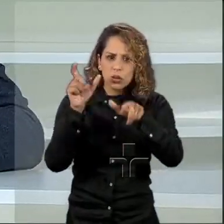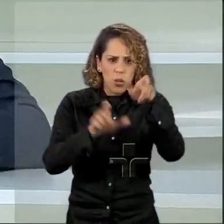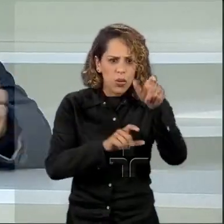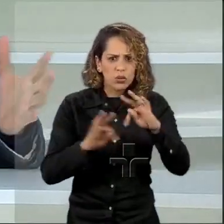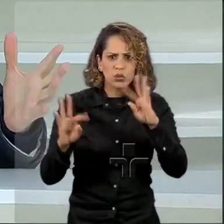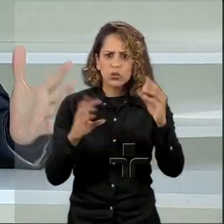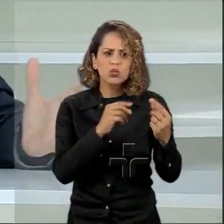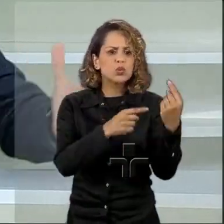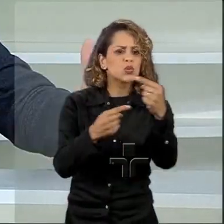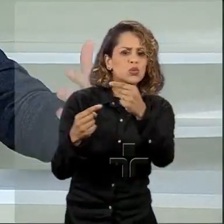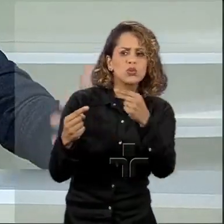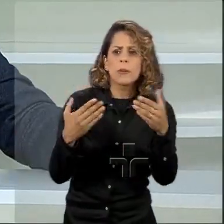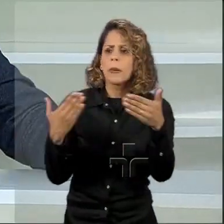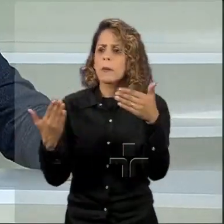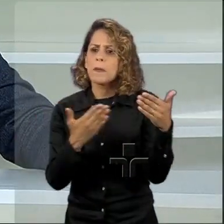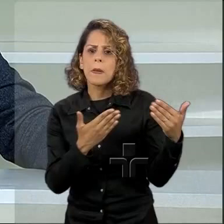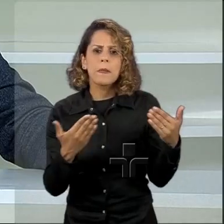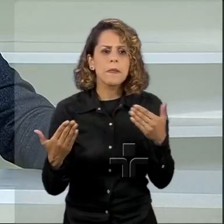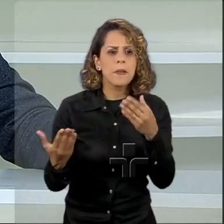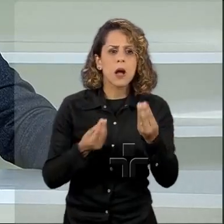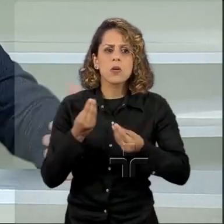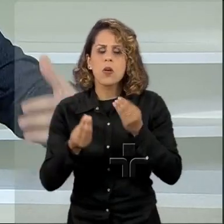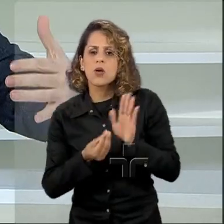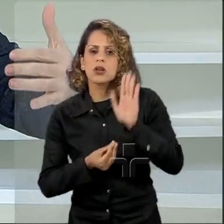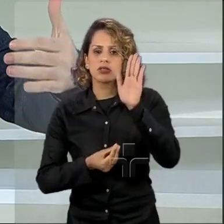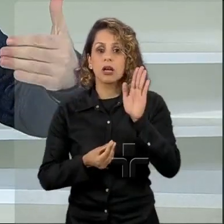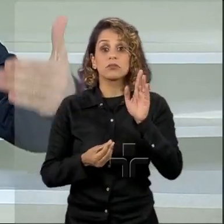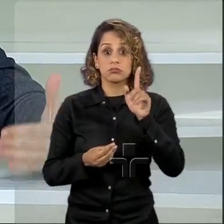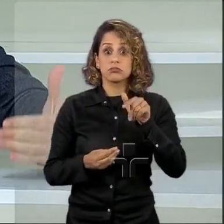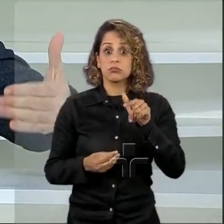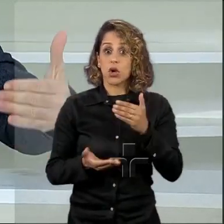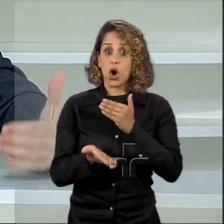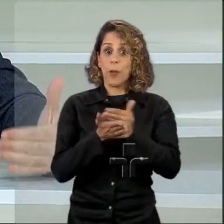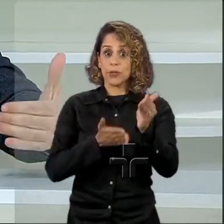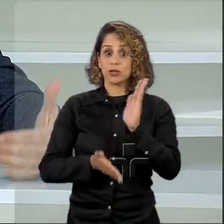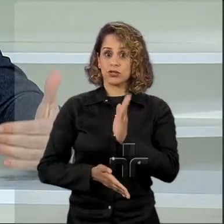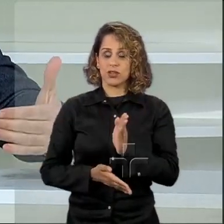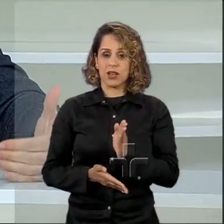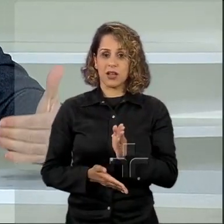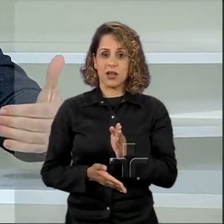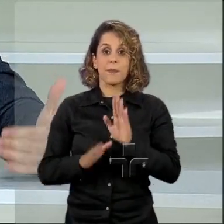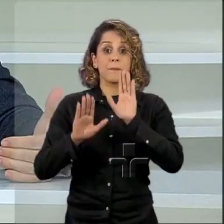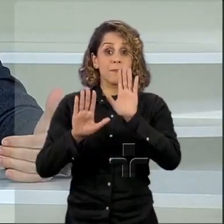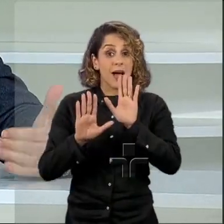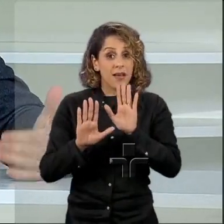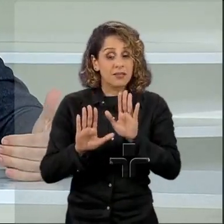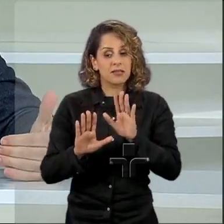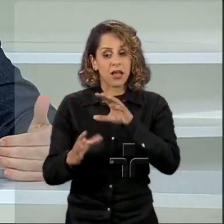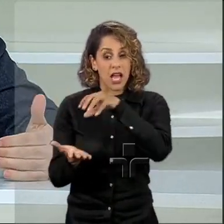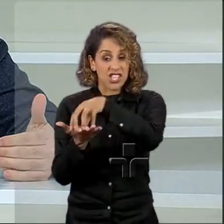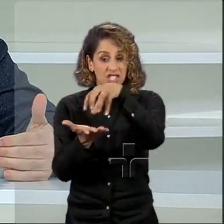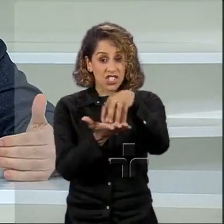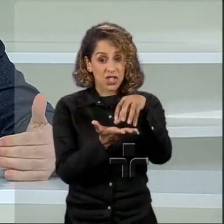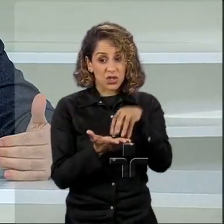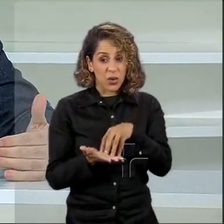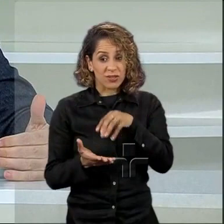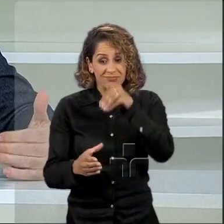Começou a WhatsApp. mudar, mas eu estou dizendo, nessa energia eu acredito. Agora, nas instituições tais como estão, eu não acredito, porque